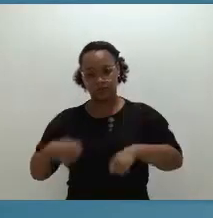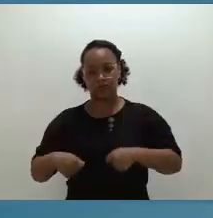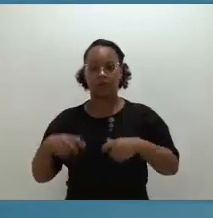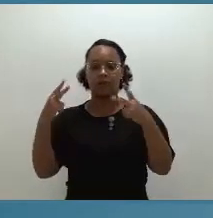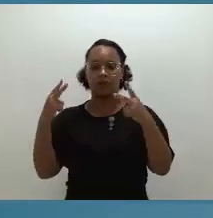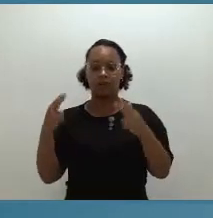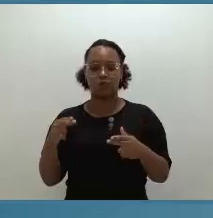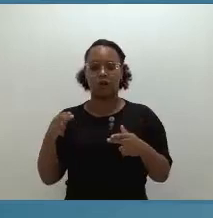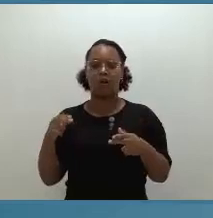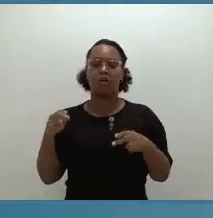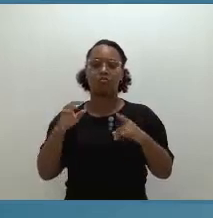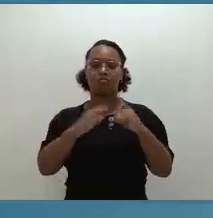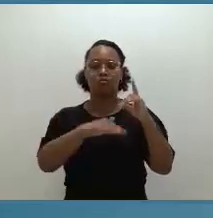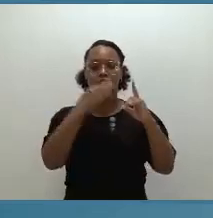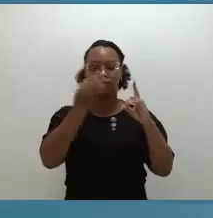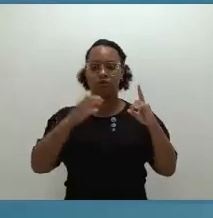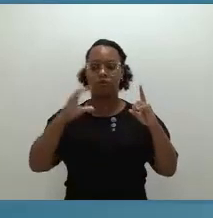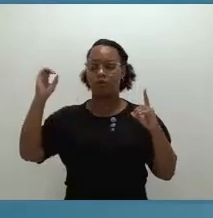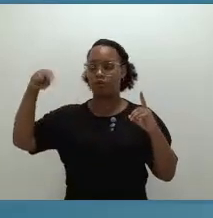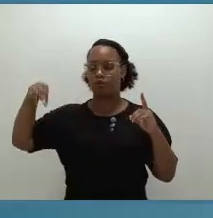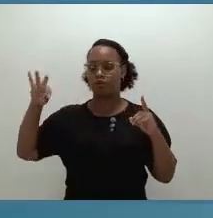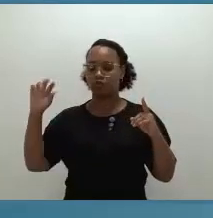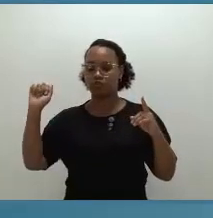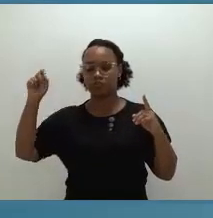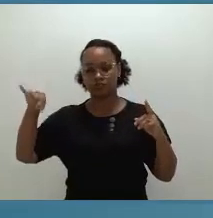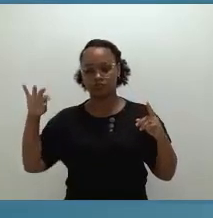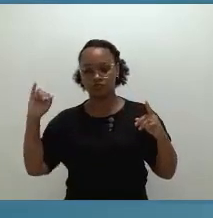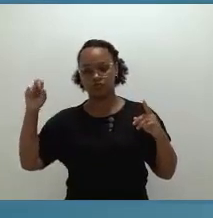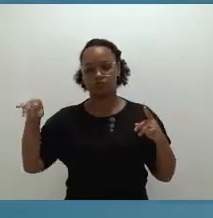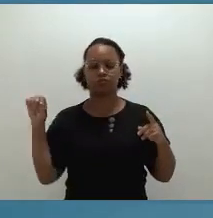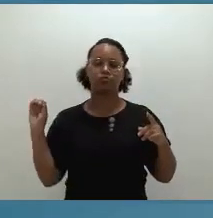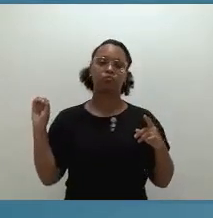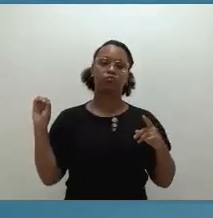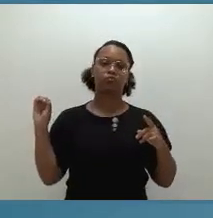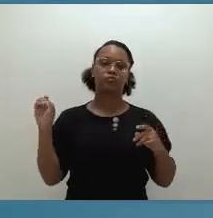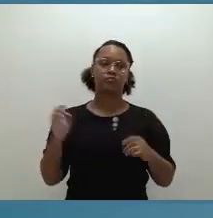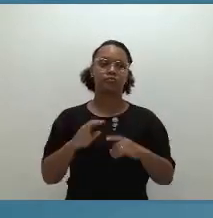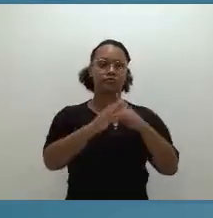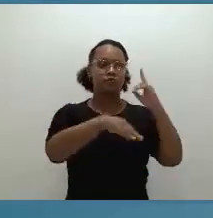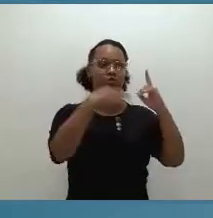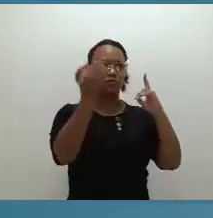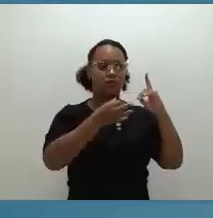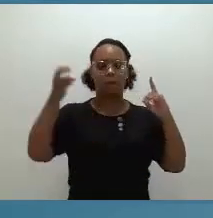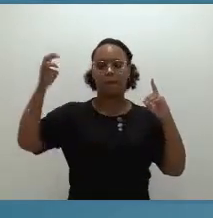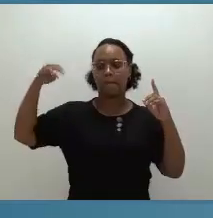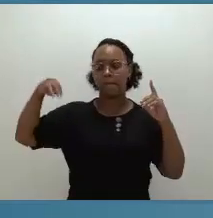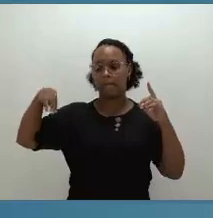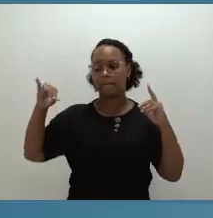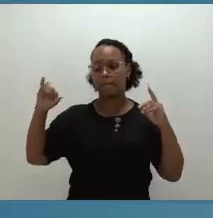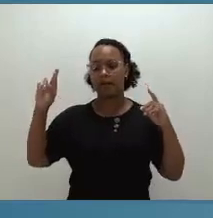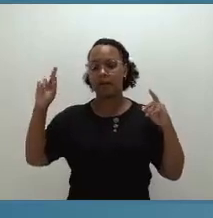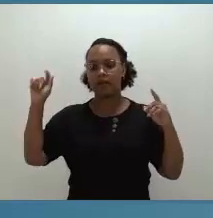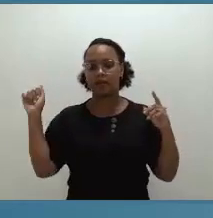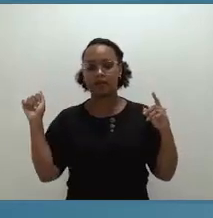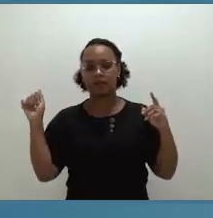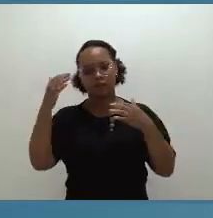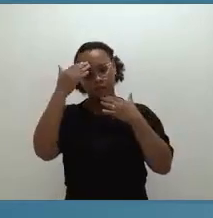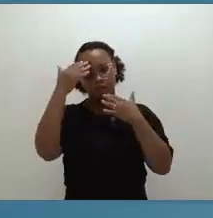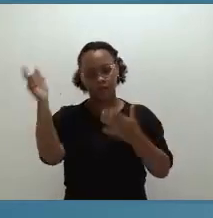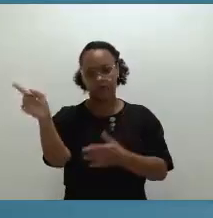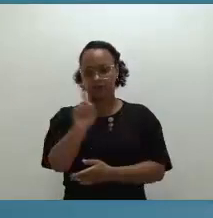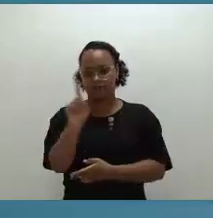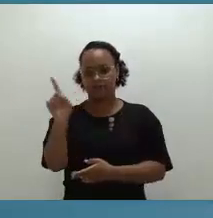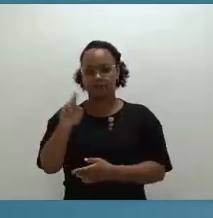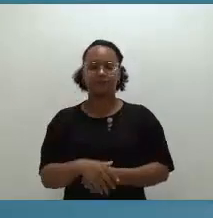obrigada, excelência. Desembargadora Rosileide Maria da Costa Cunha. Obrigada, excelência.